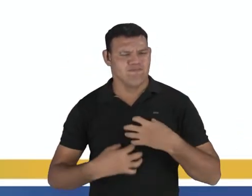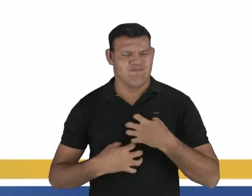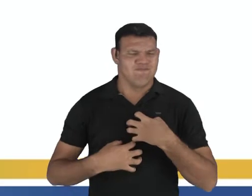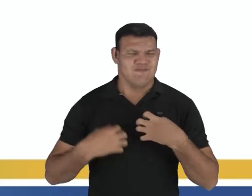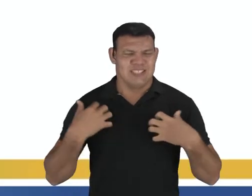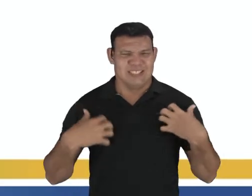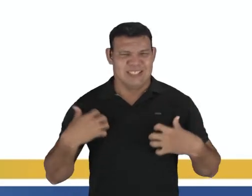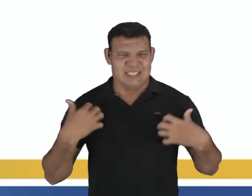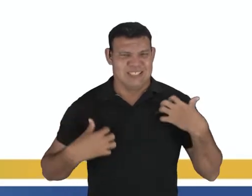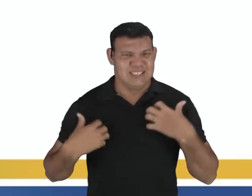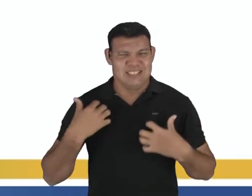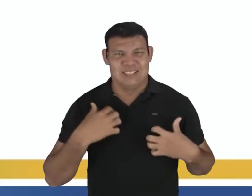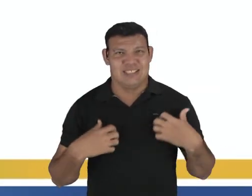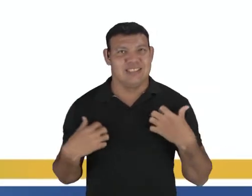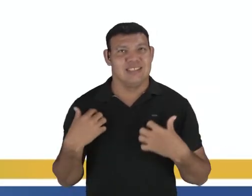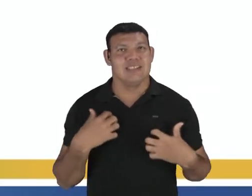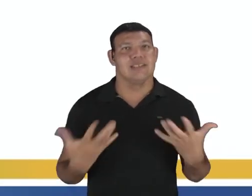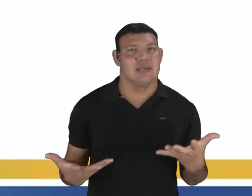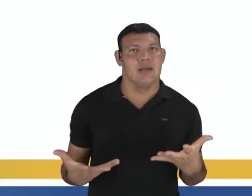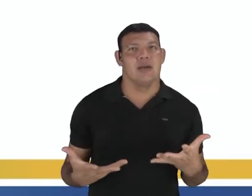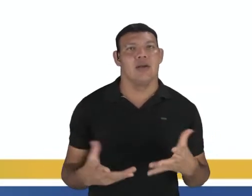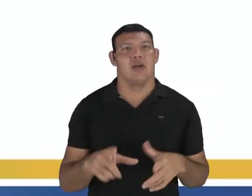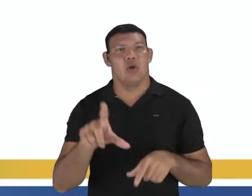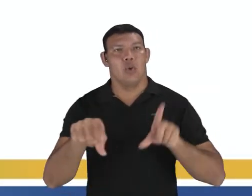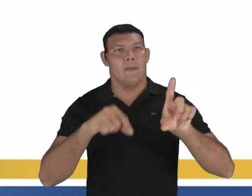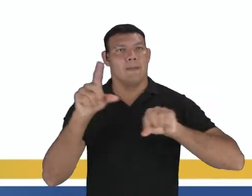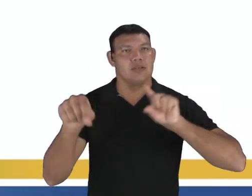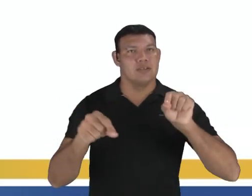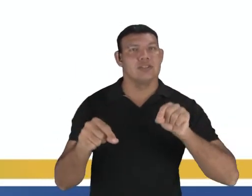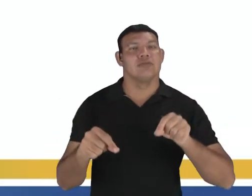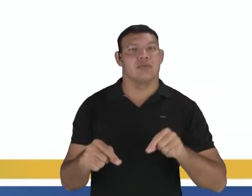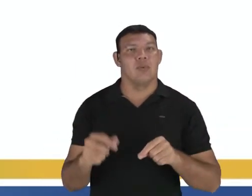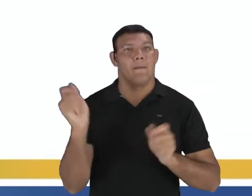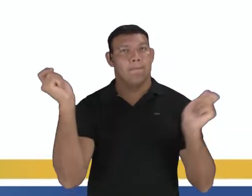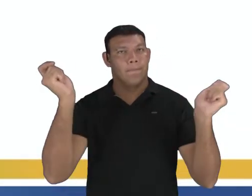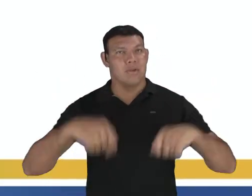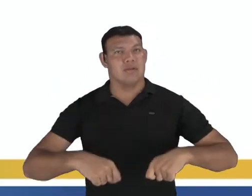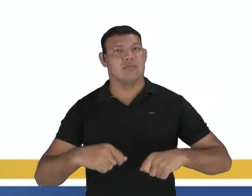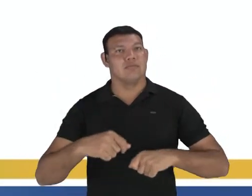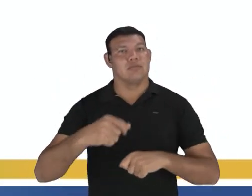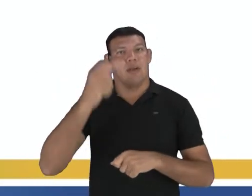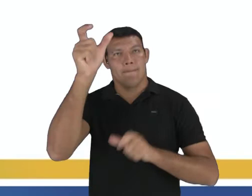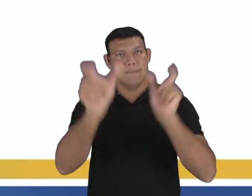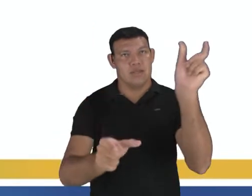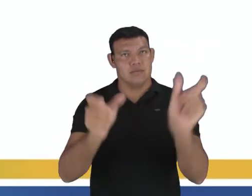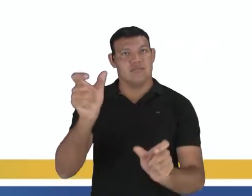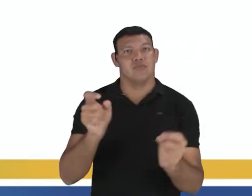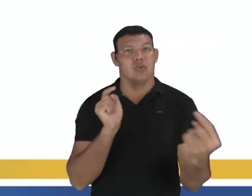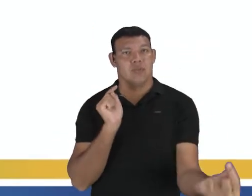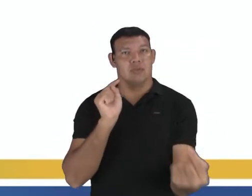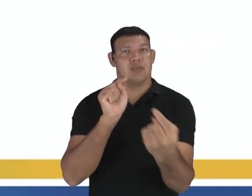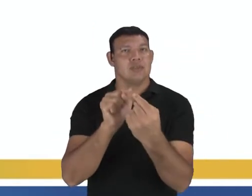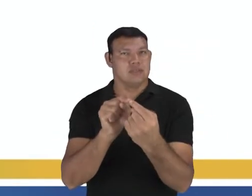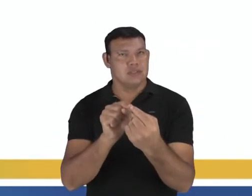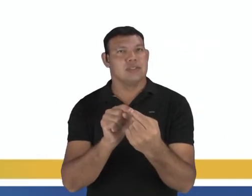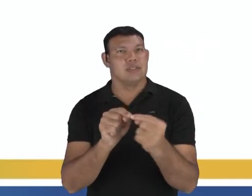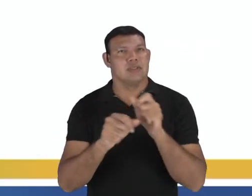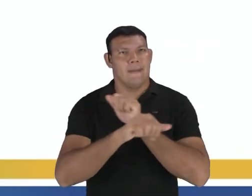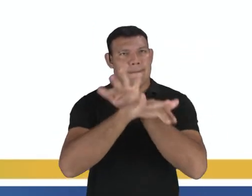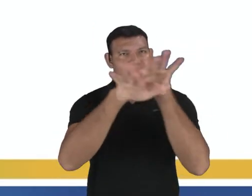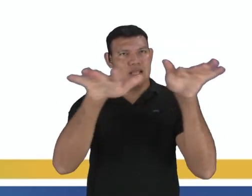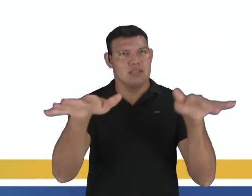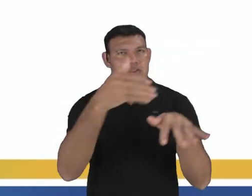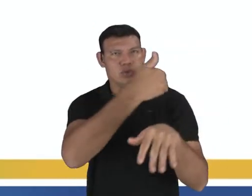insatisfação com as opções disponíveis para bailarinos e o seu objetivo último era transmitir ao seu público um senso